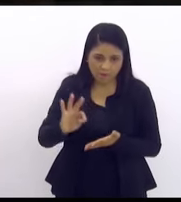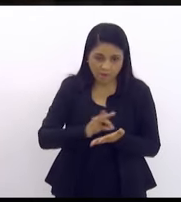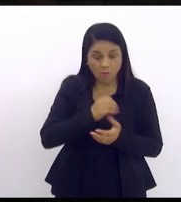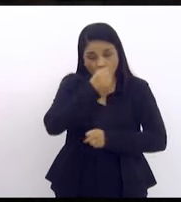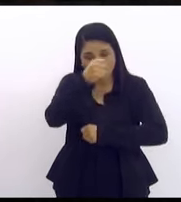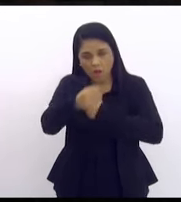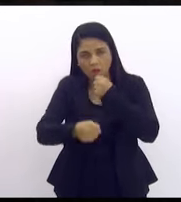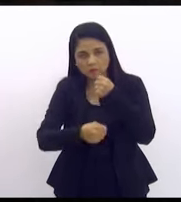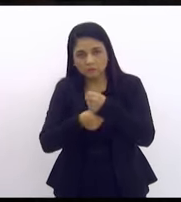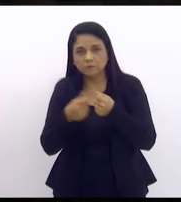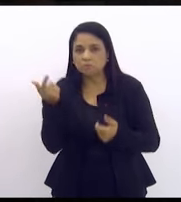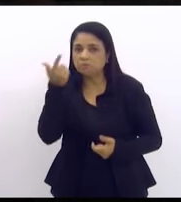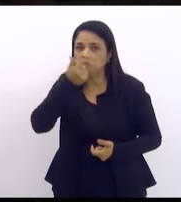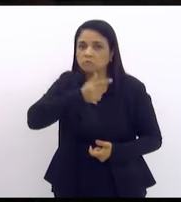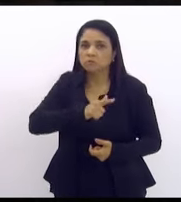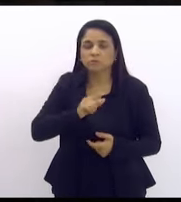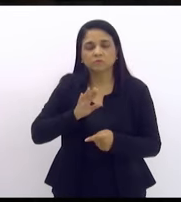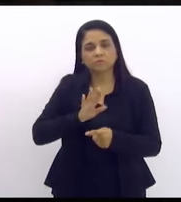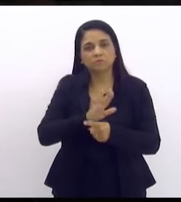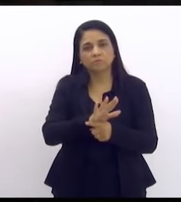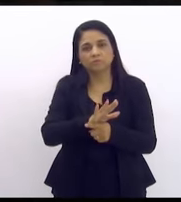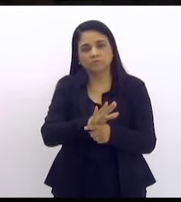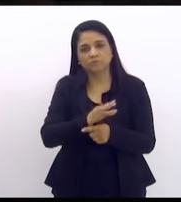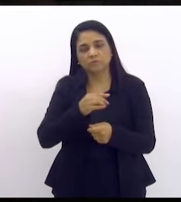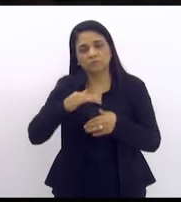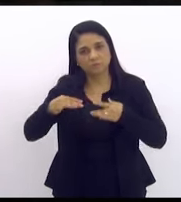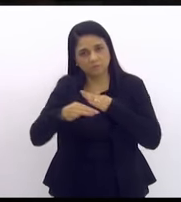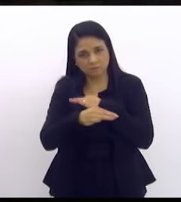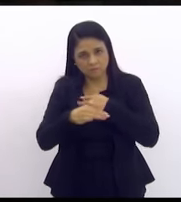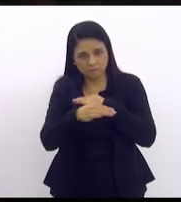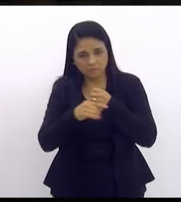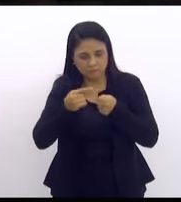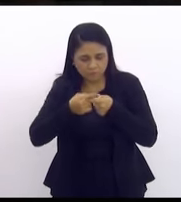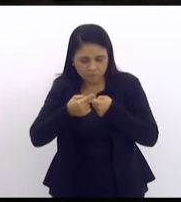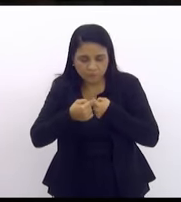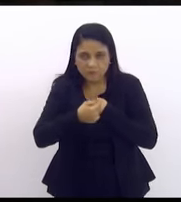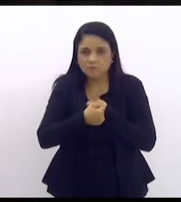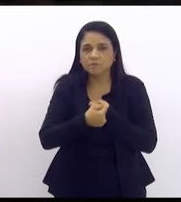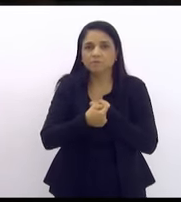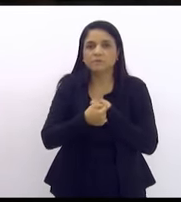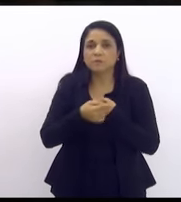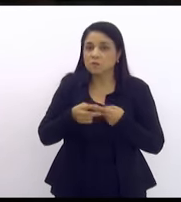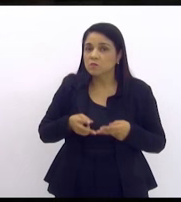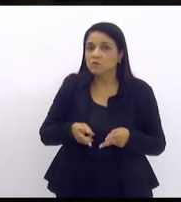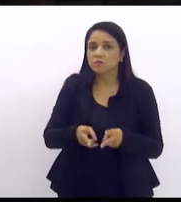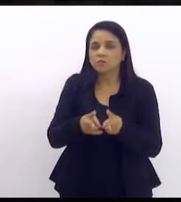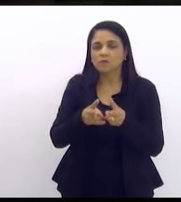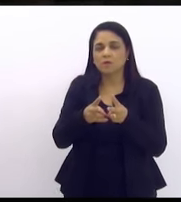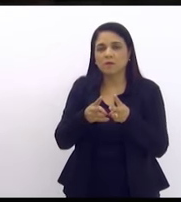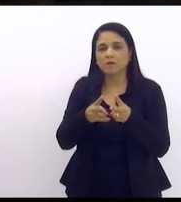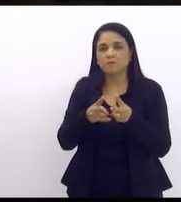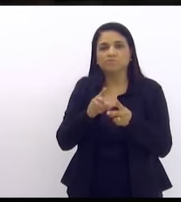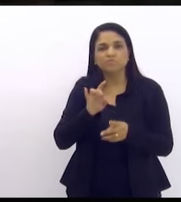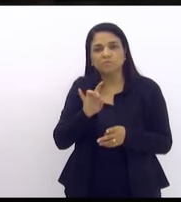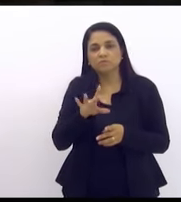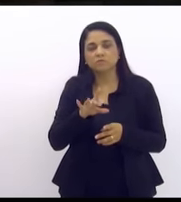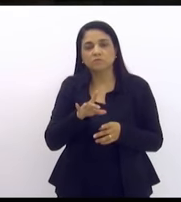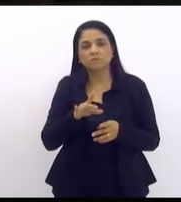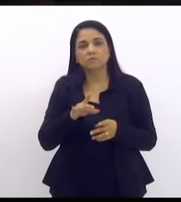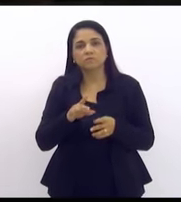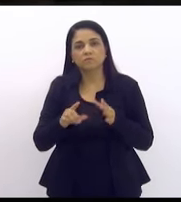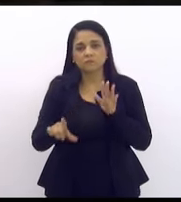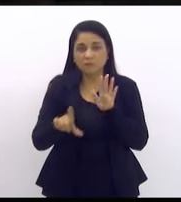que vem, a gente já poder ajudar as cidades e continuar, né, não só na implantação dessa lei, mas ajudar